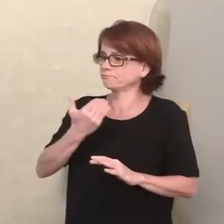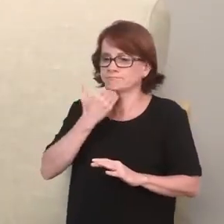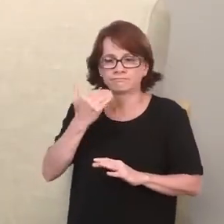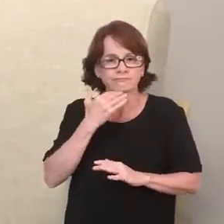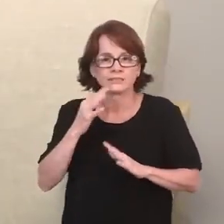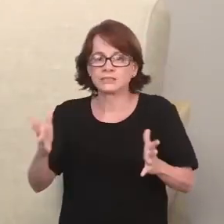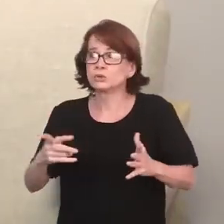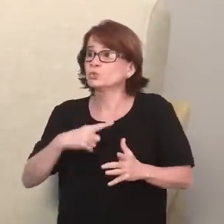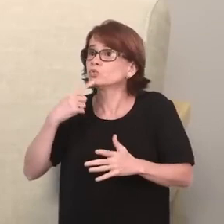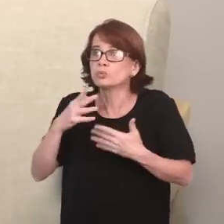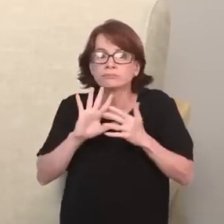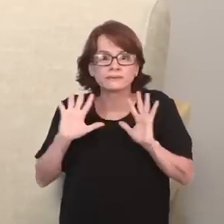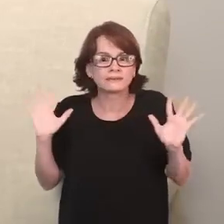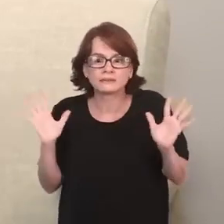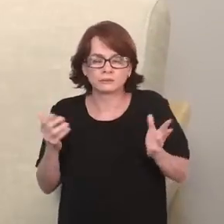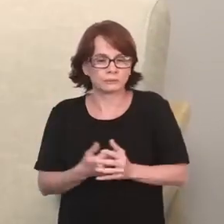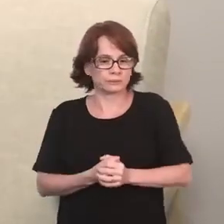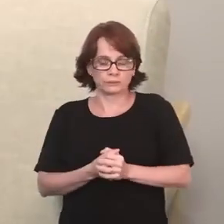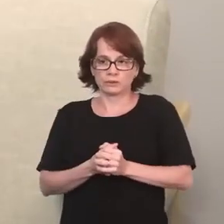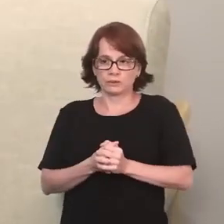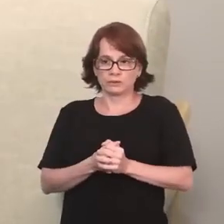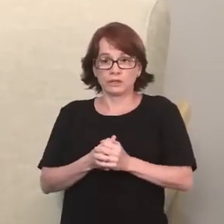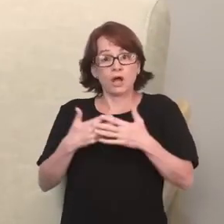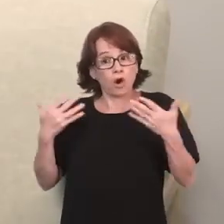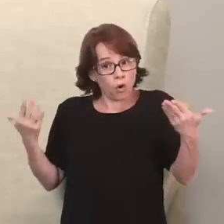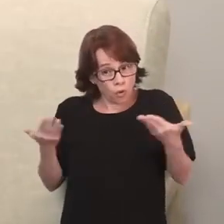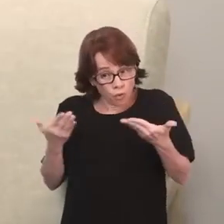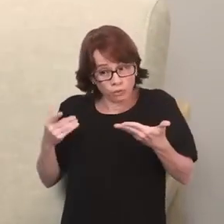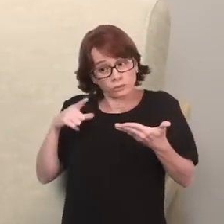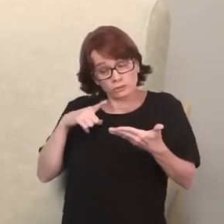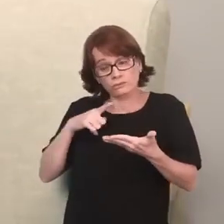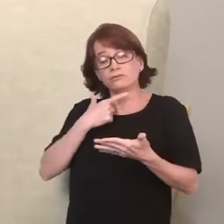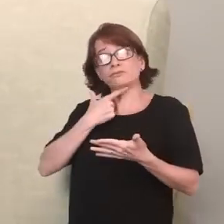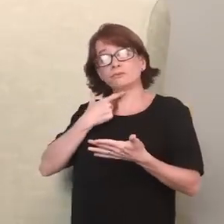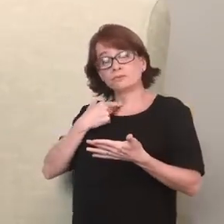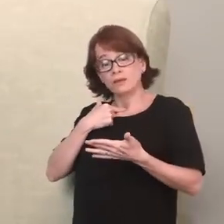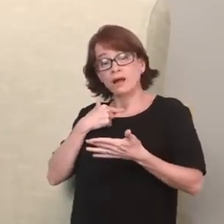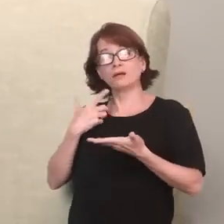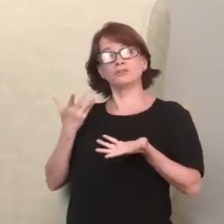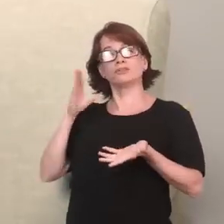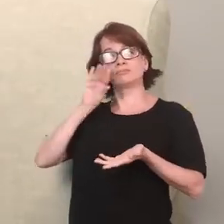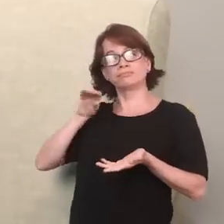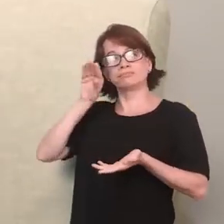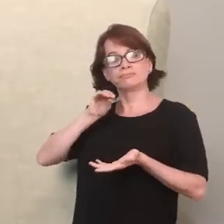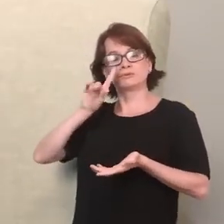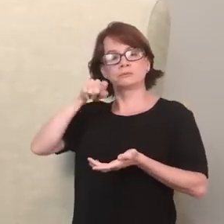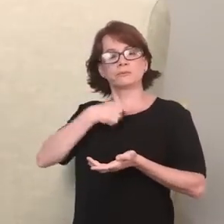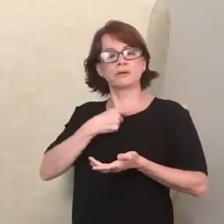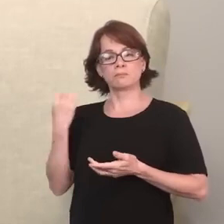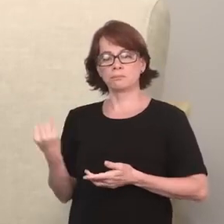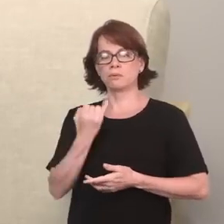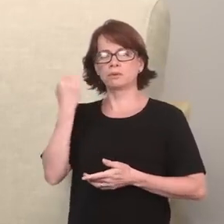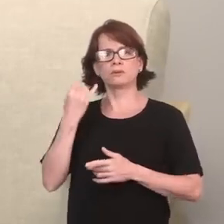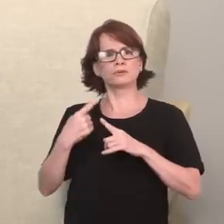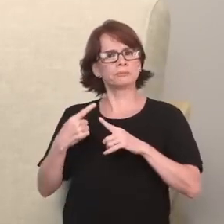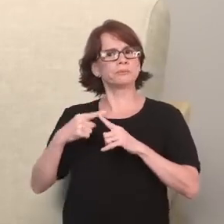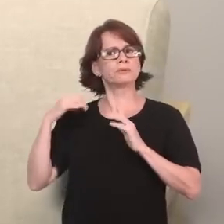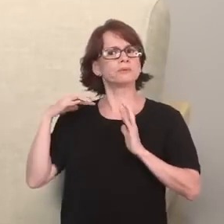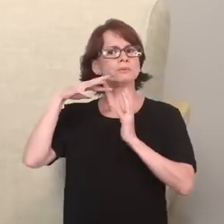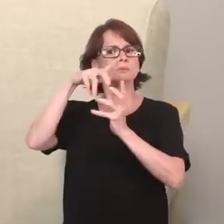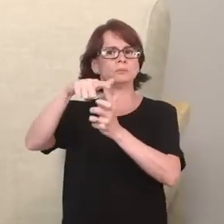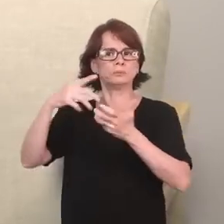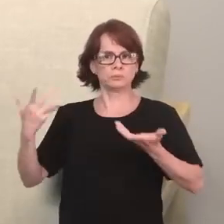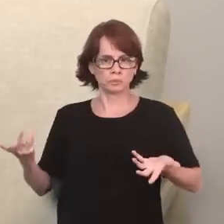jeito, sabe, o seu negócio não vai. E hoje em dia eu tenho vontade de falar espanhol, porque é super importante, né? É uma língua